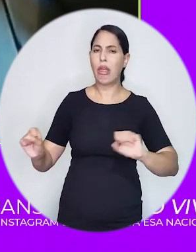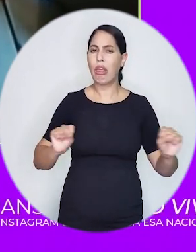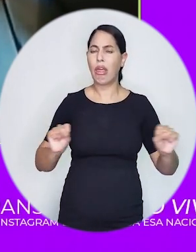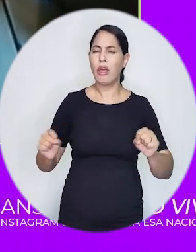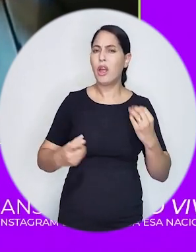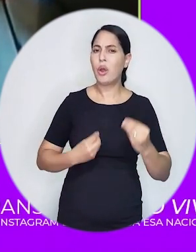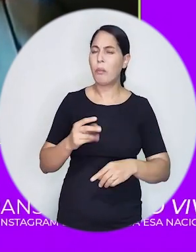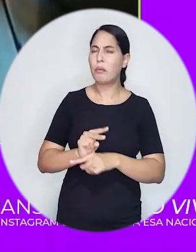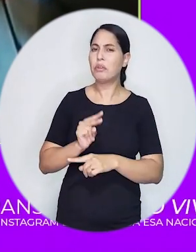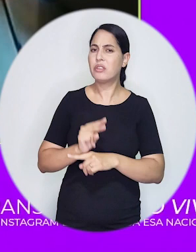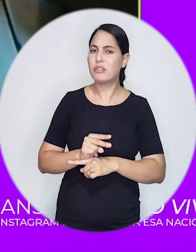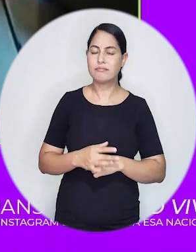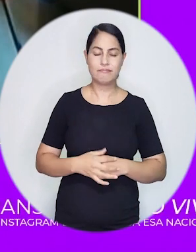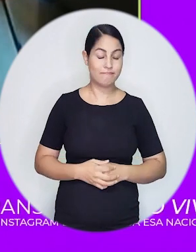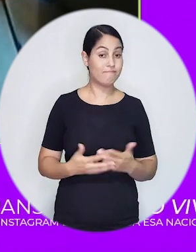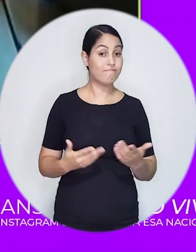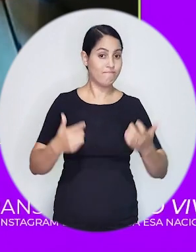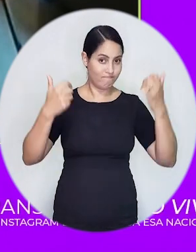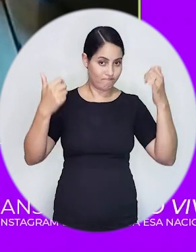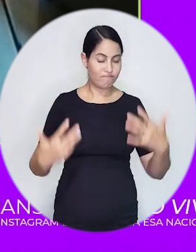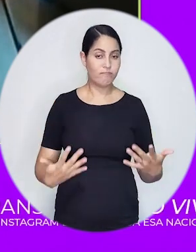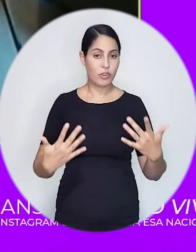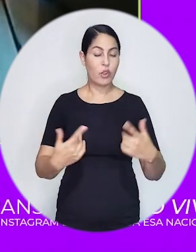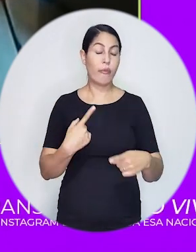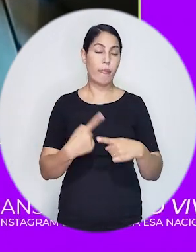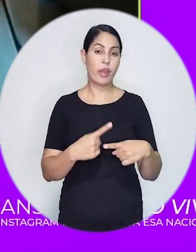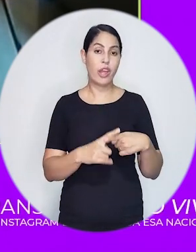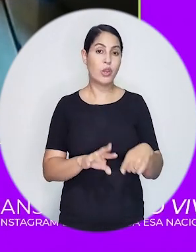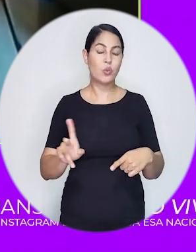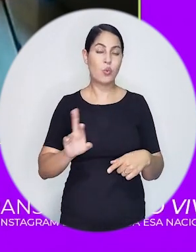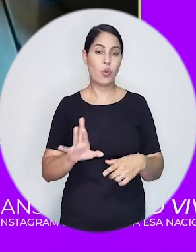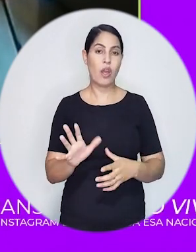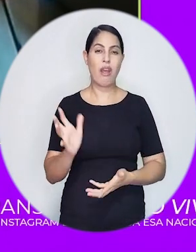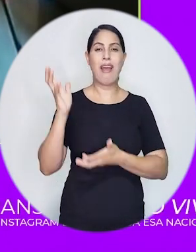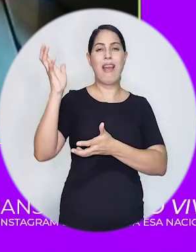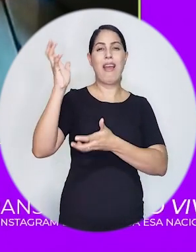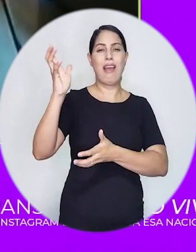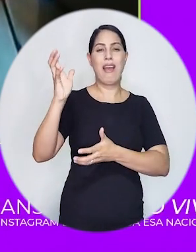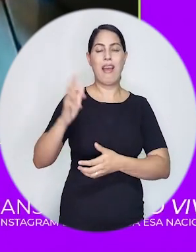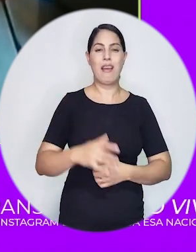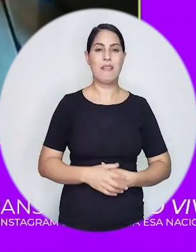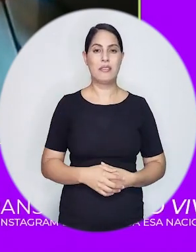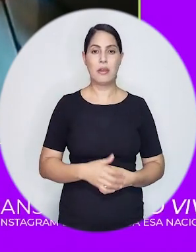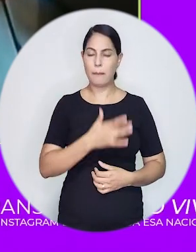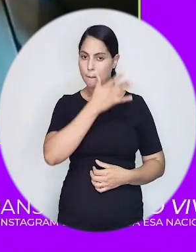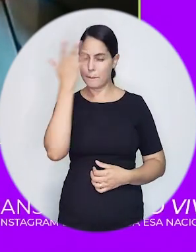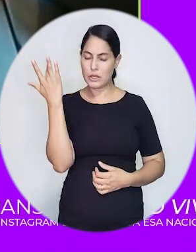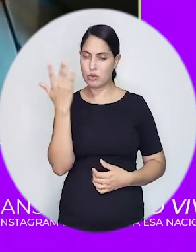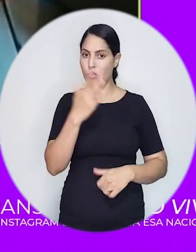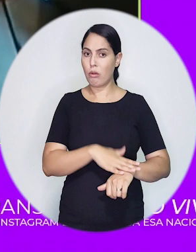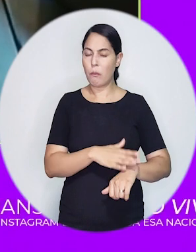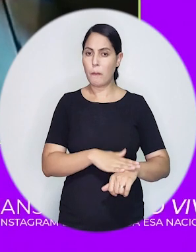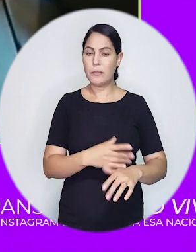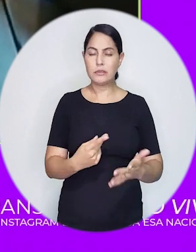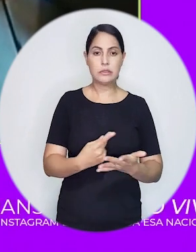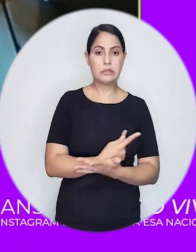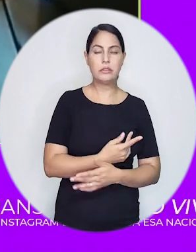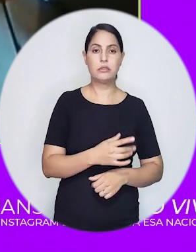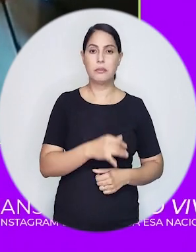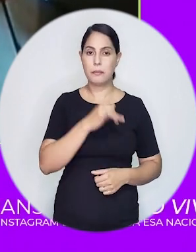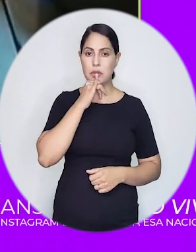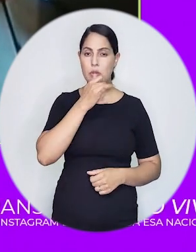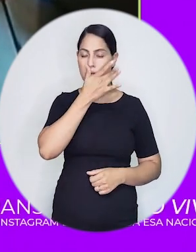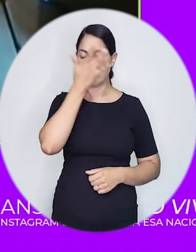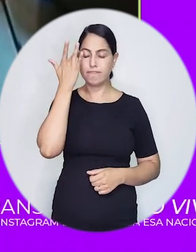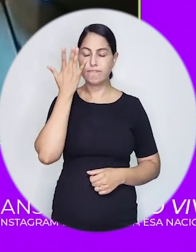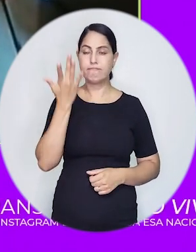modulação da parentalidade, ou seja, nós não podemos mais usar a guarda como um troféu, porque certamente quem está nos assistindo em